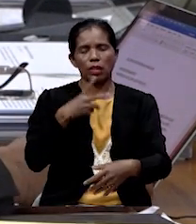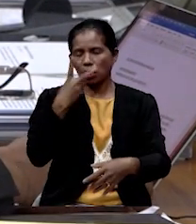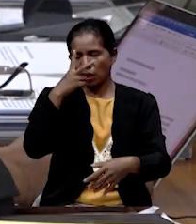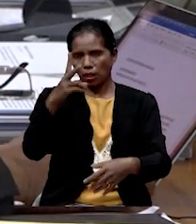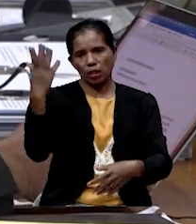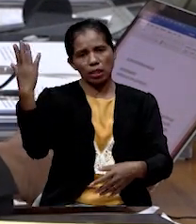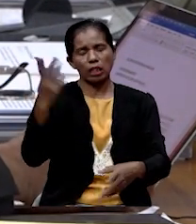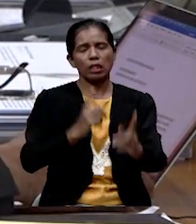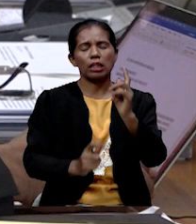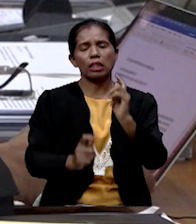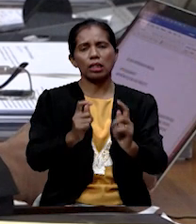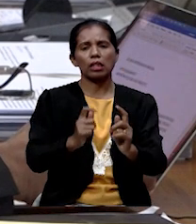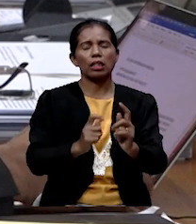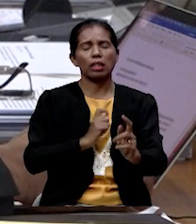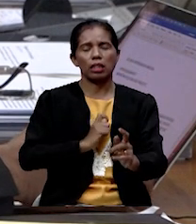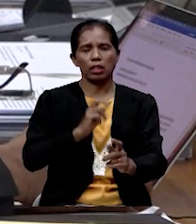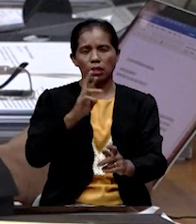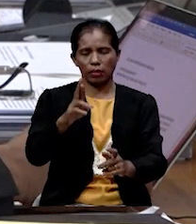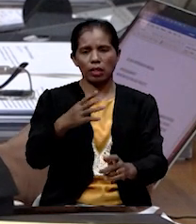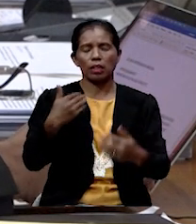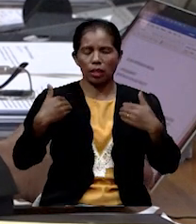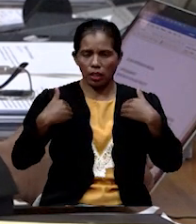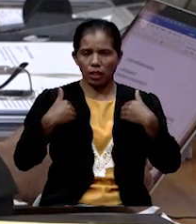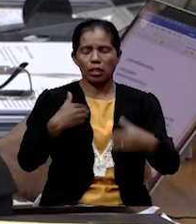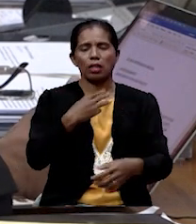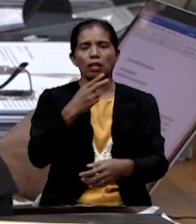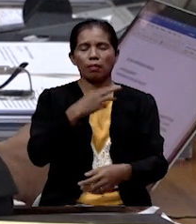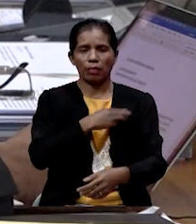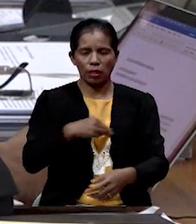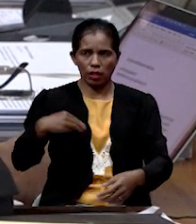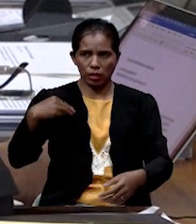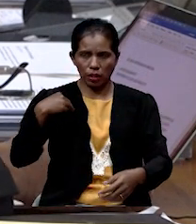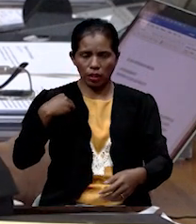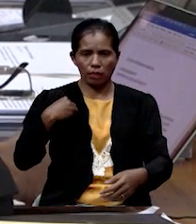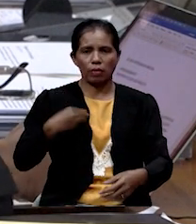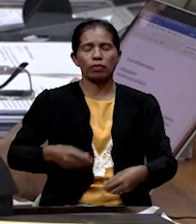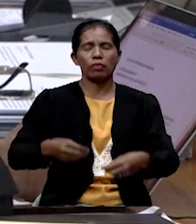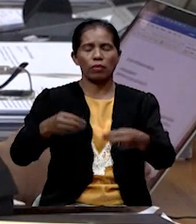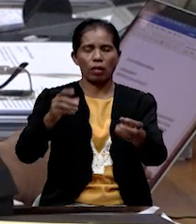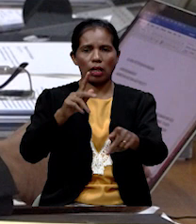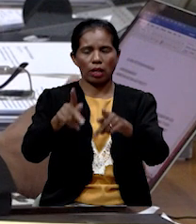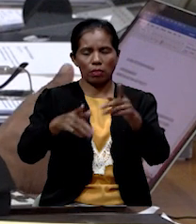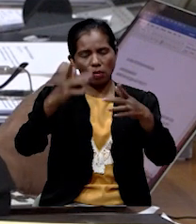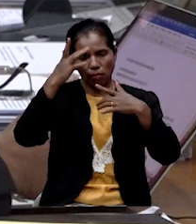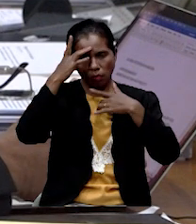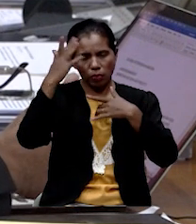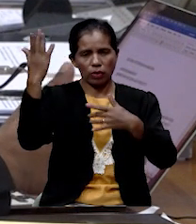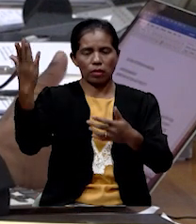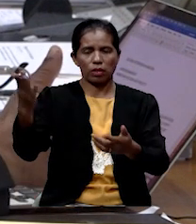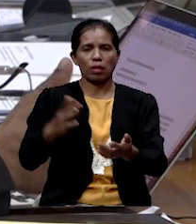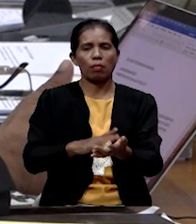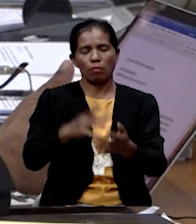na ba? Ihamos madre clinic madre sernabe que halo tratamento ba ia e tenia paciente sernabe que